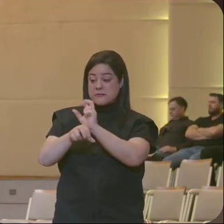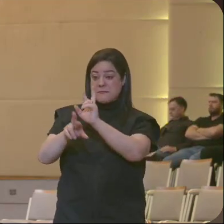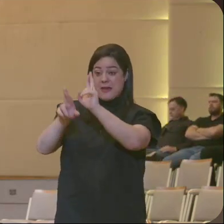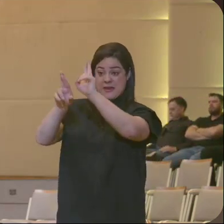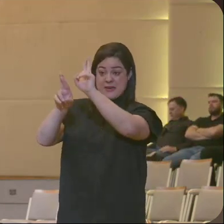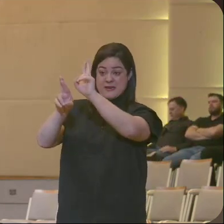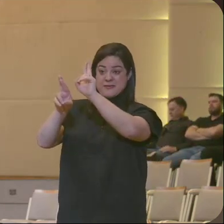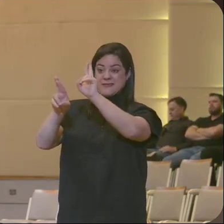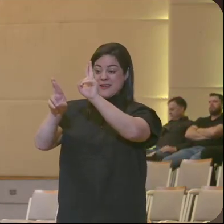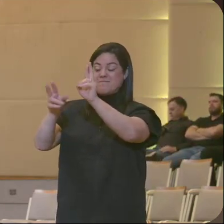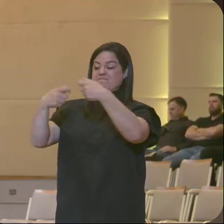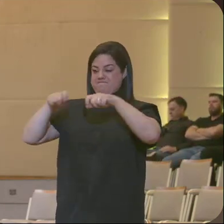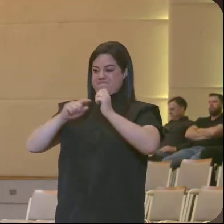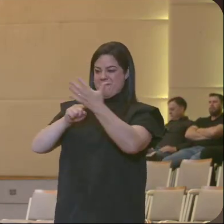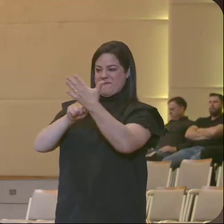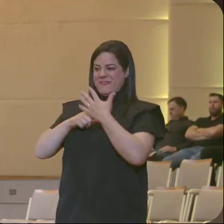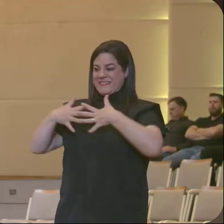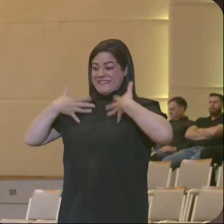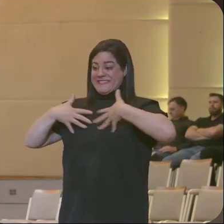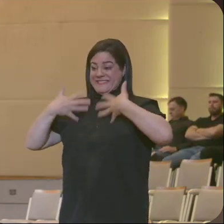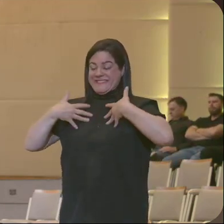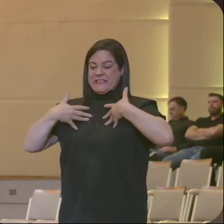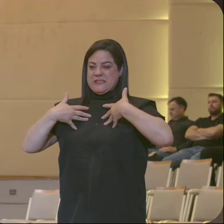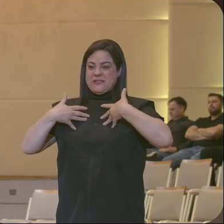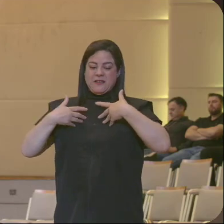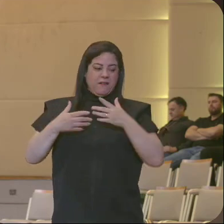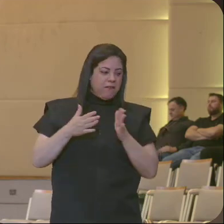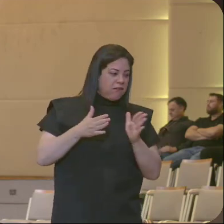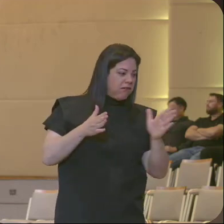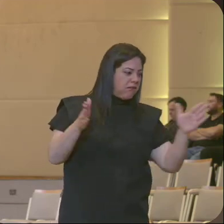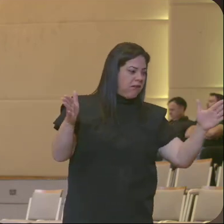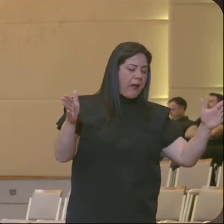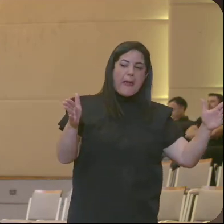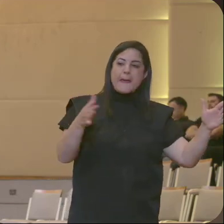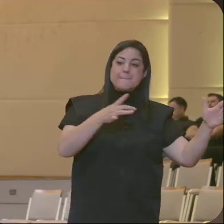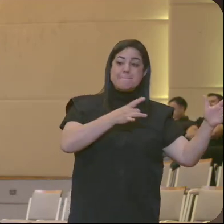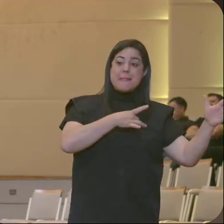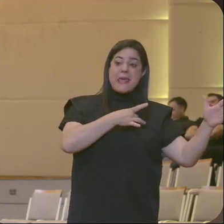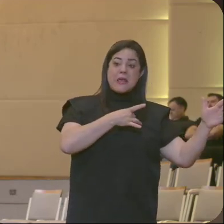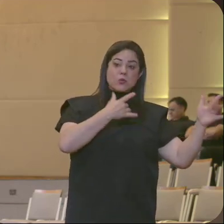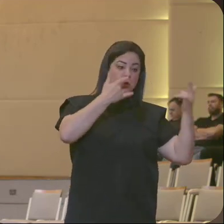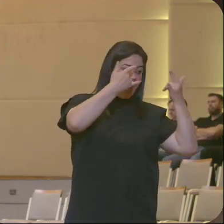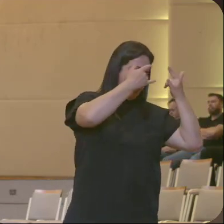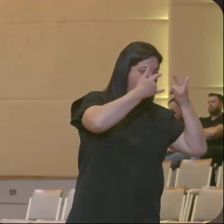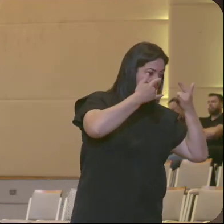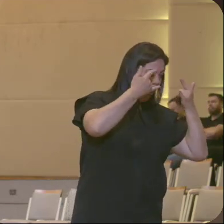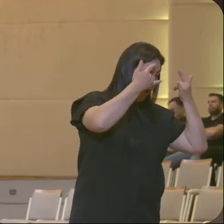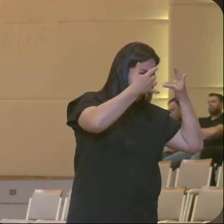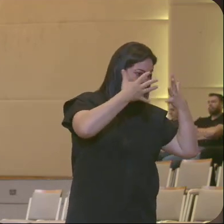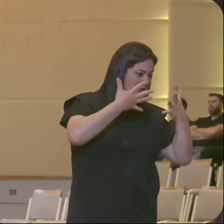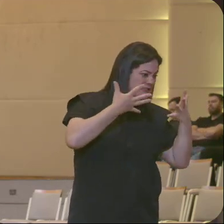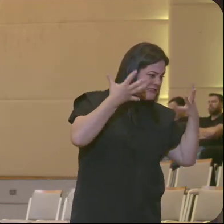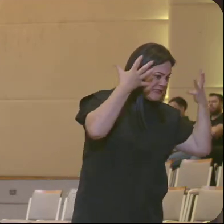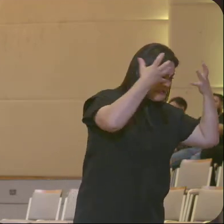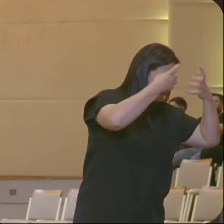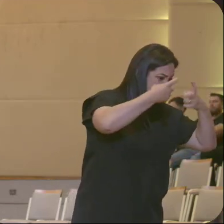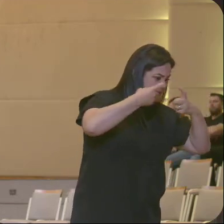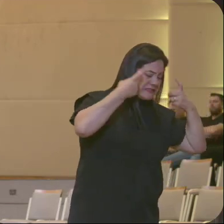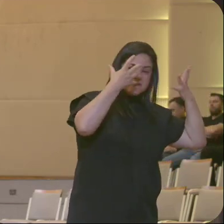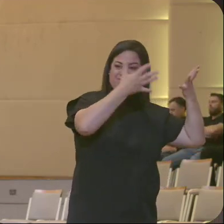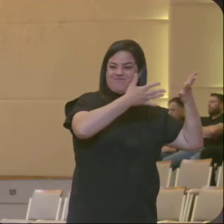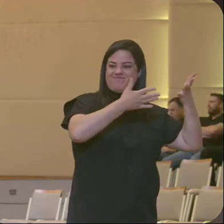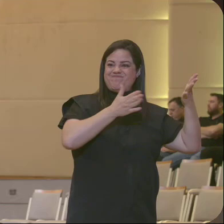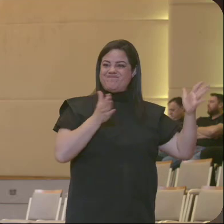tentam me animar. De outro, os meus medos me puxam para o lado oposto. E além